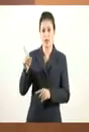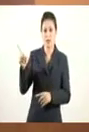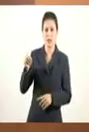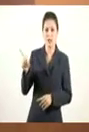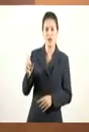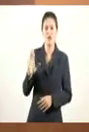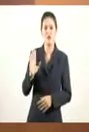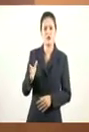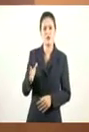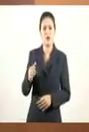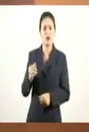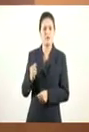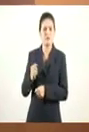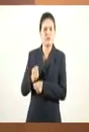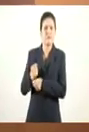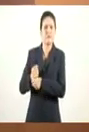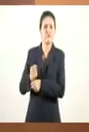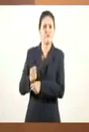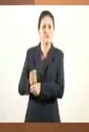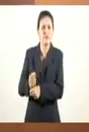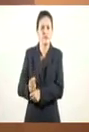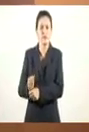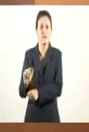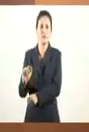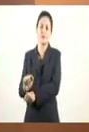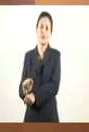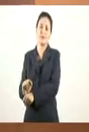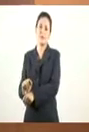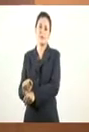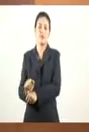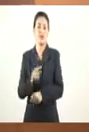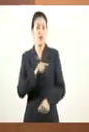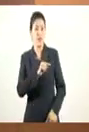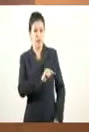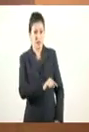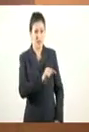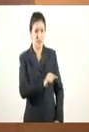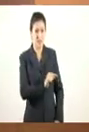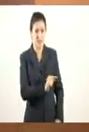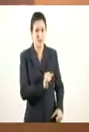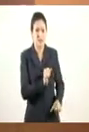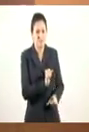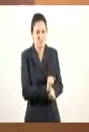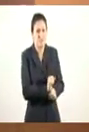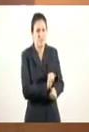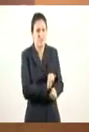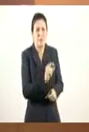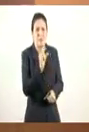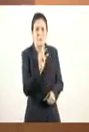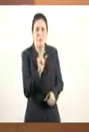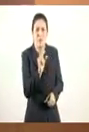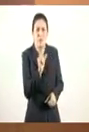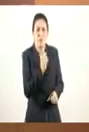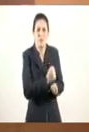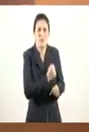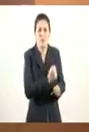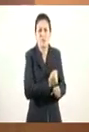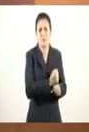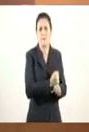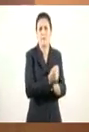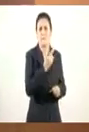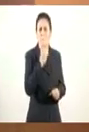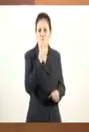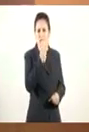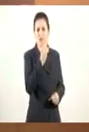mais adiantado do que esse mostrado na reportagem, creio que no município de Marajá do Sena, em